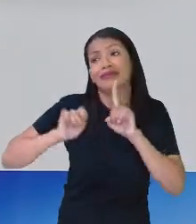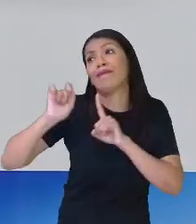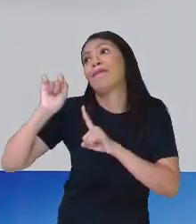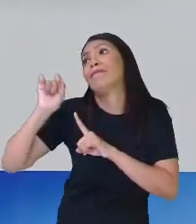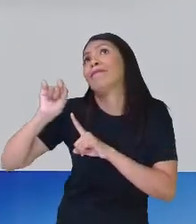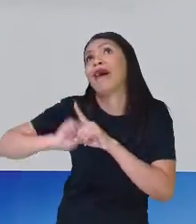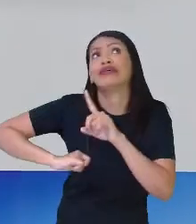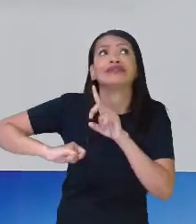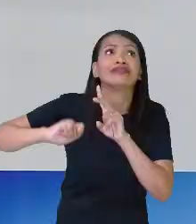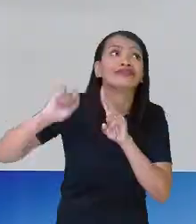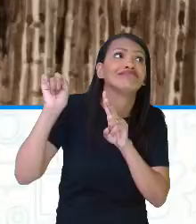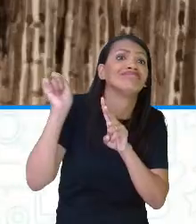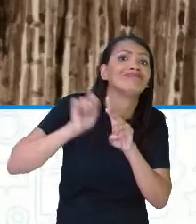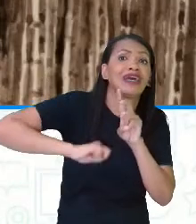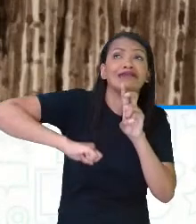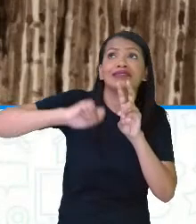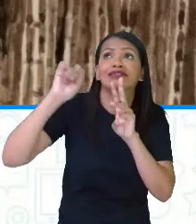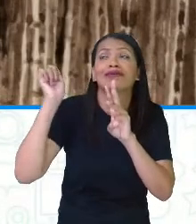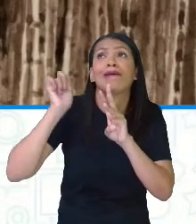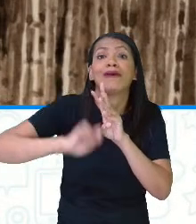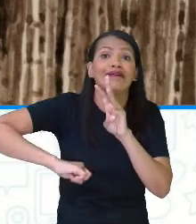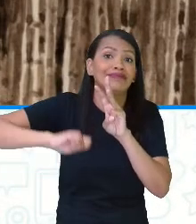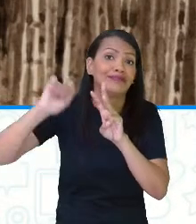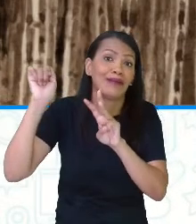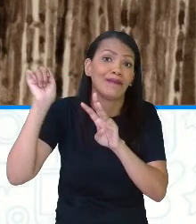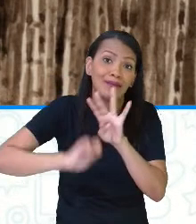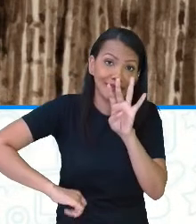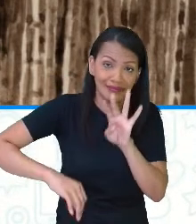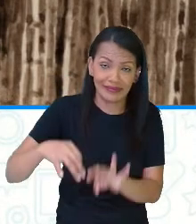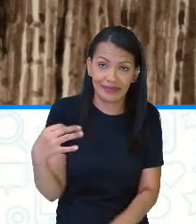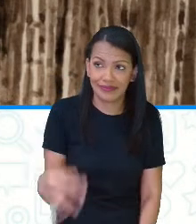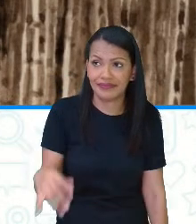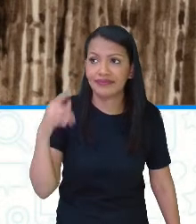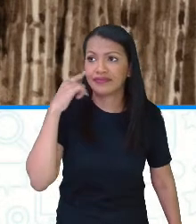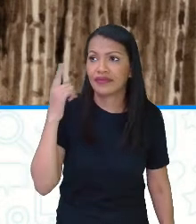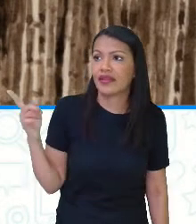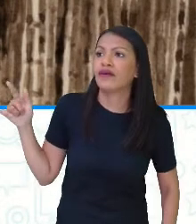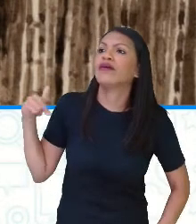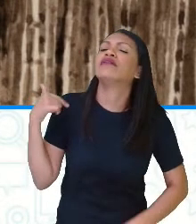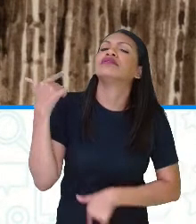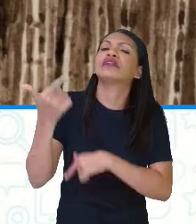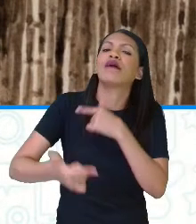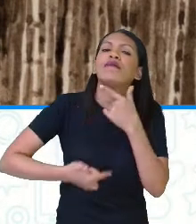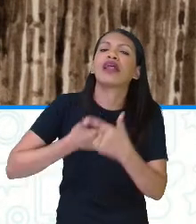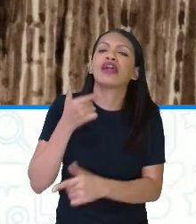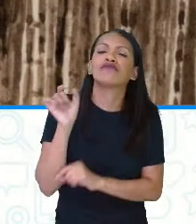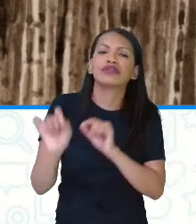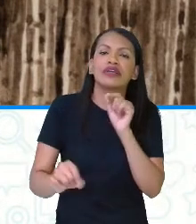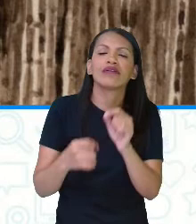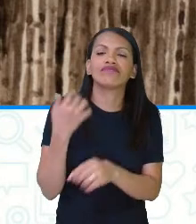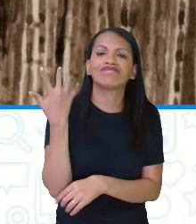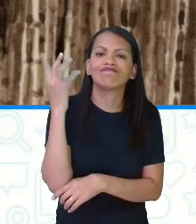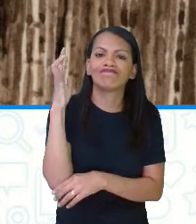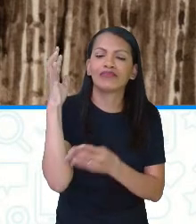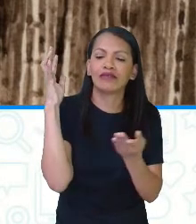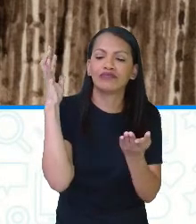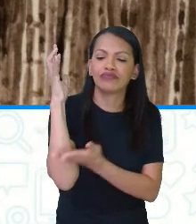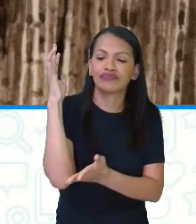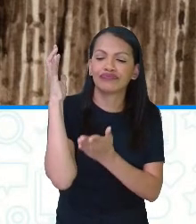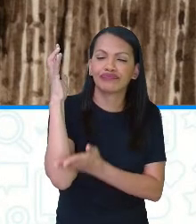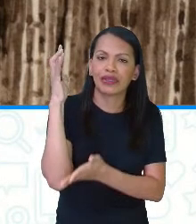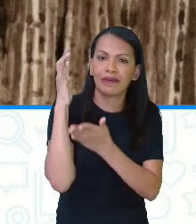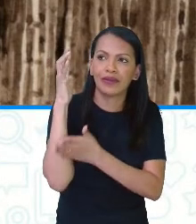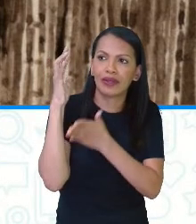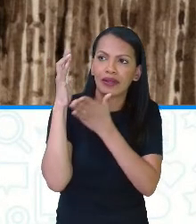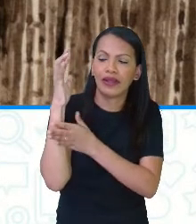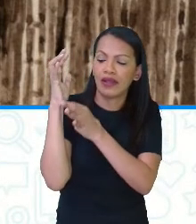Os escravos trabalharam especialmente no cultivo da cana-de-açúcar e no café, que é o que a gente vê nessa imagem